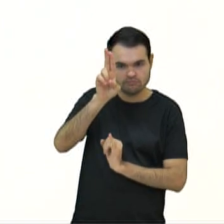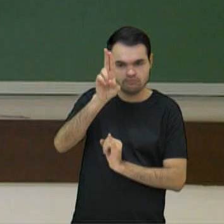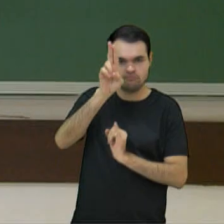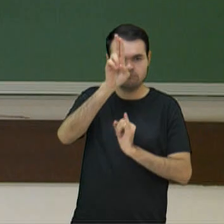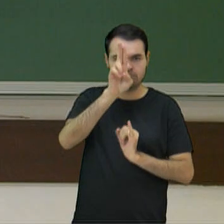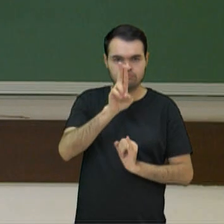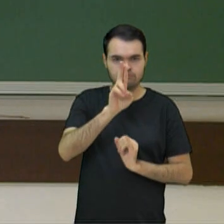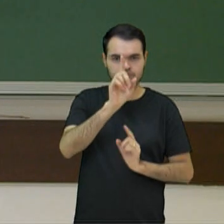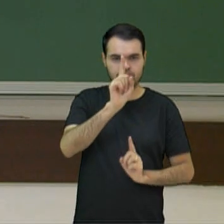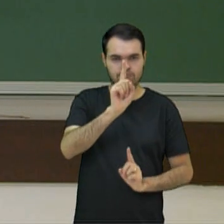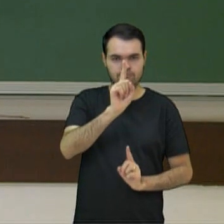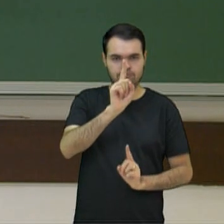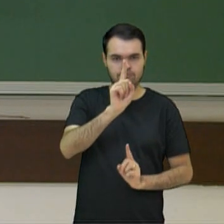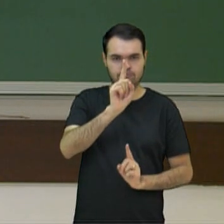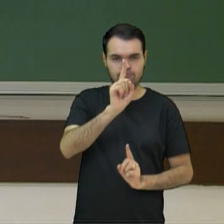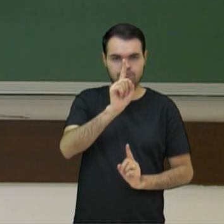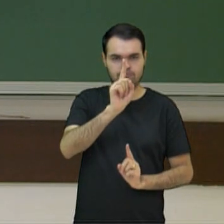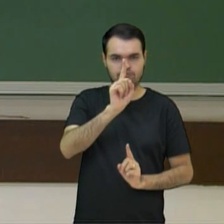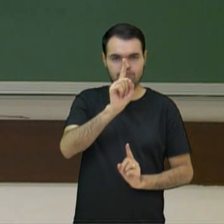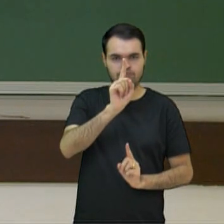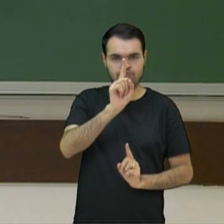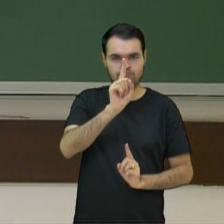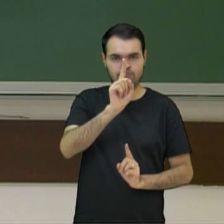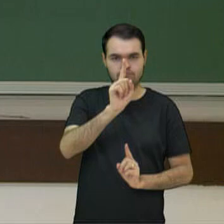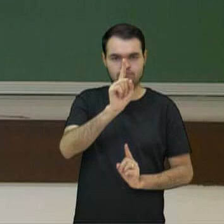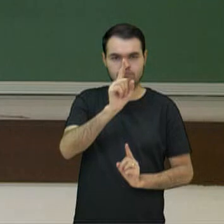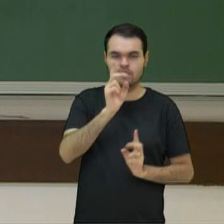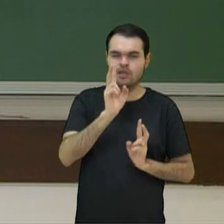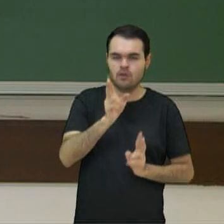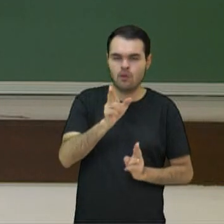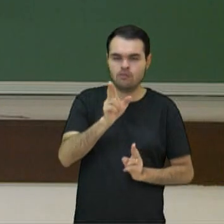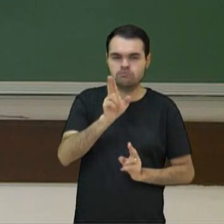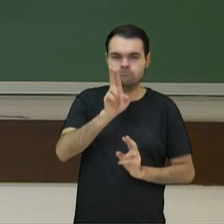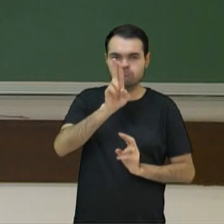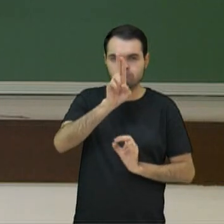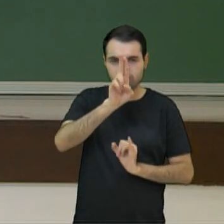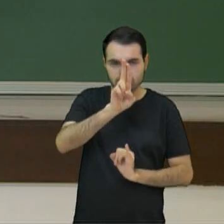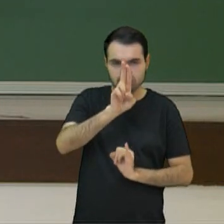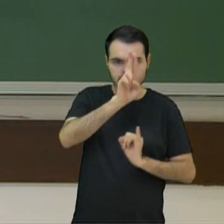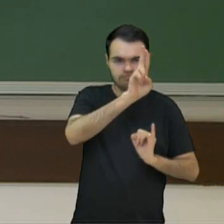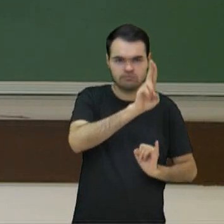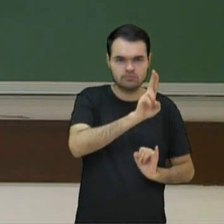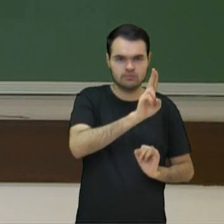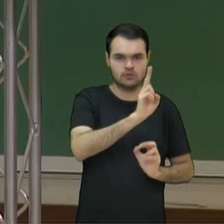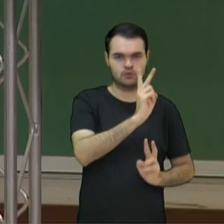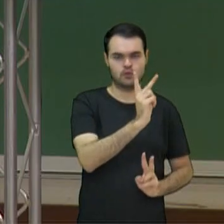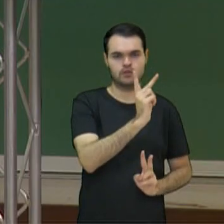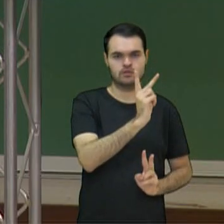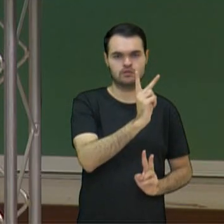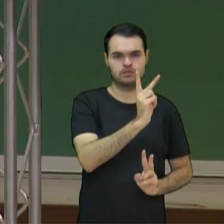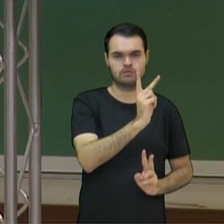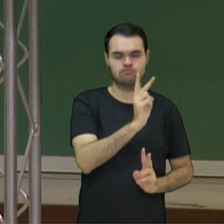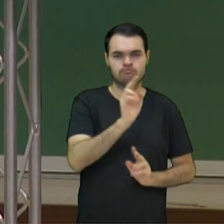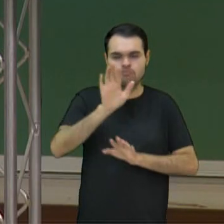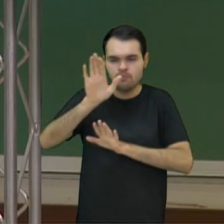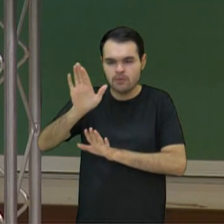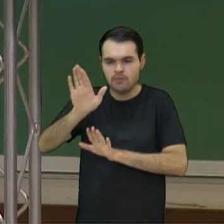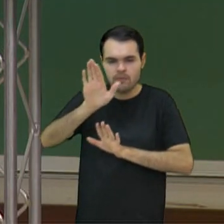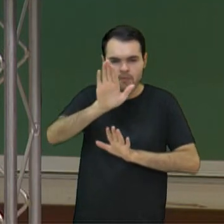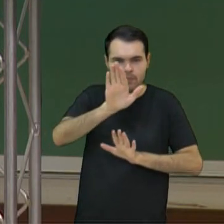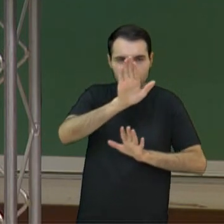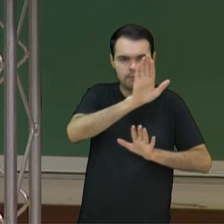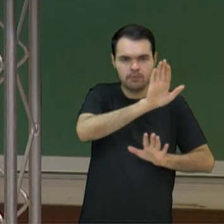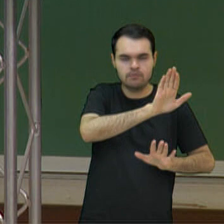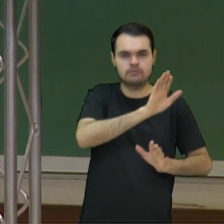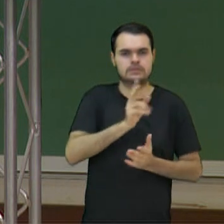U1 divididos por I1, que é igual a U2 divididos por I2. Isso dá sempre uma constante, que